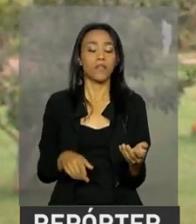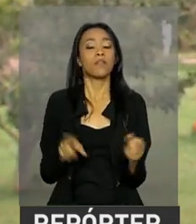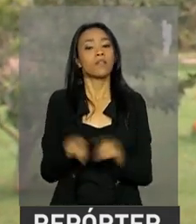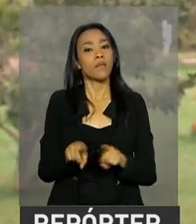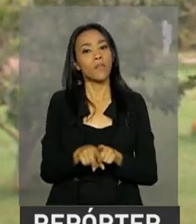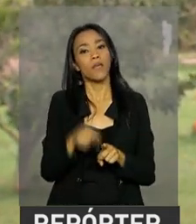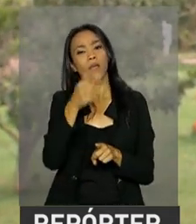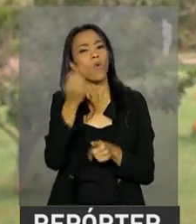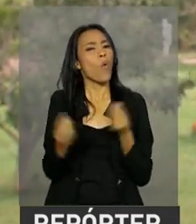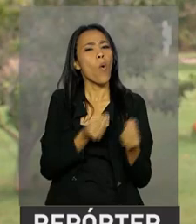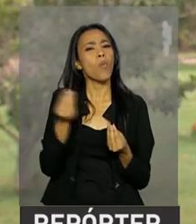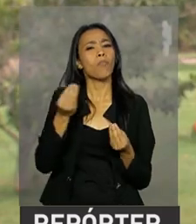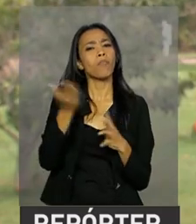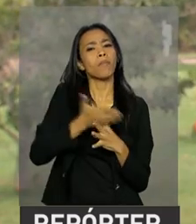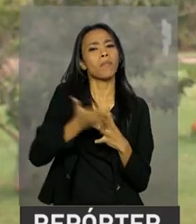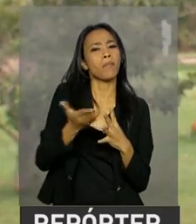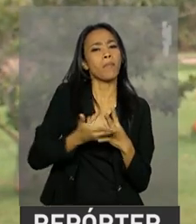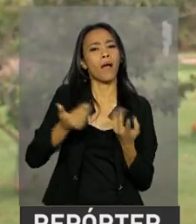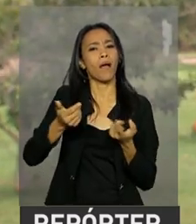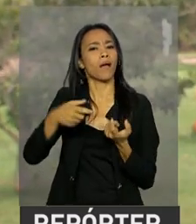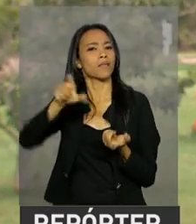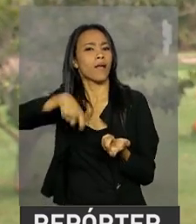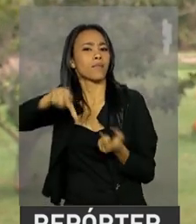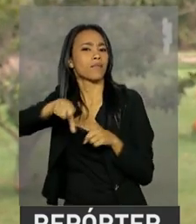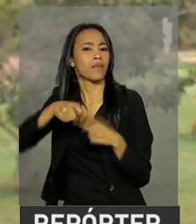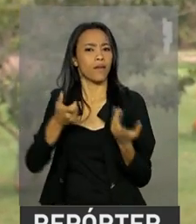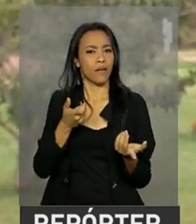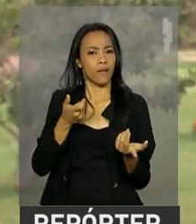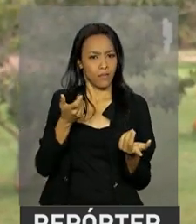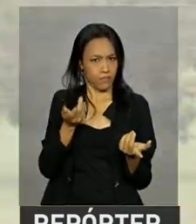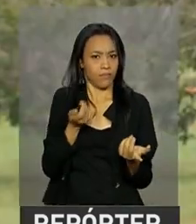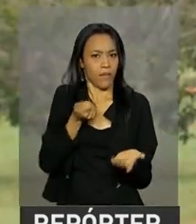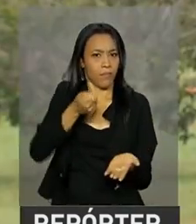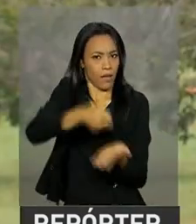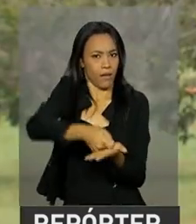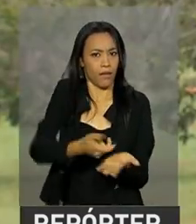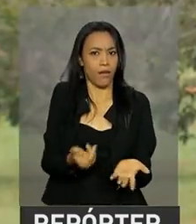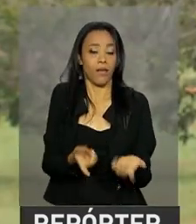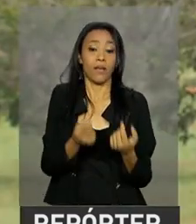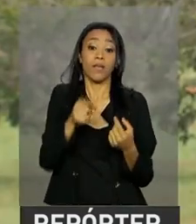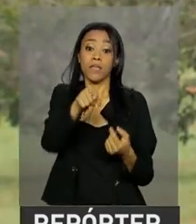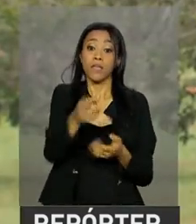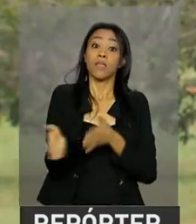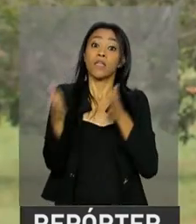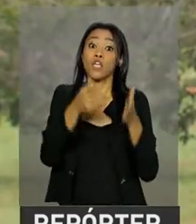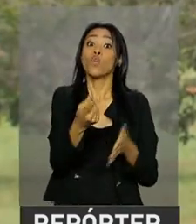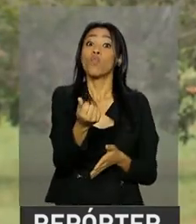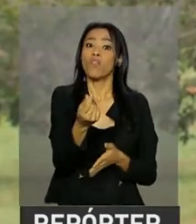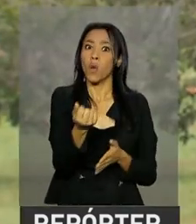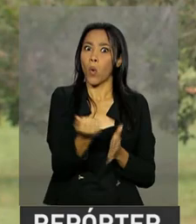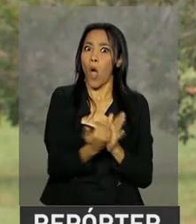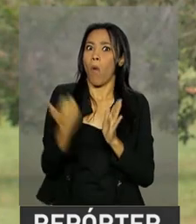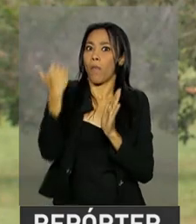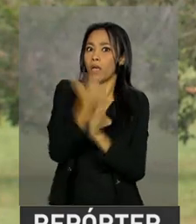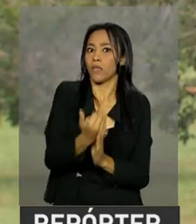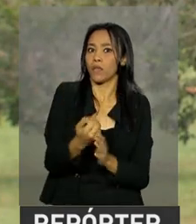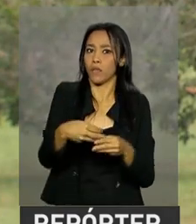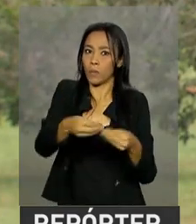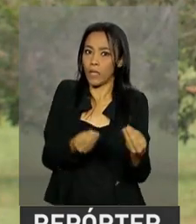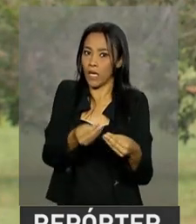possibilitar outras formas de pagamento, como cartão de crédito e de débito. Uma das premissas é que o valor do ingresso não aumente, então a